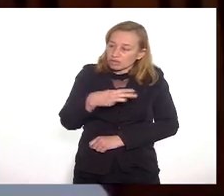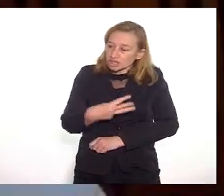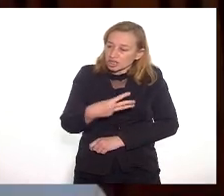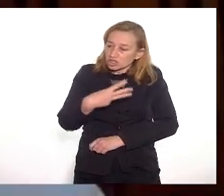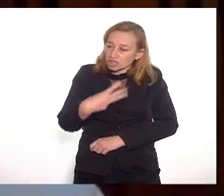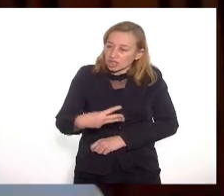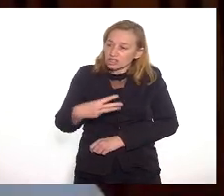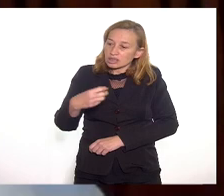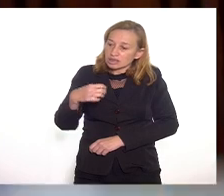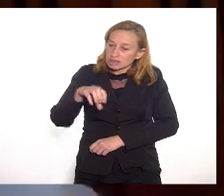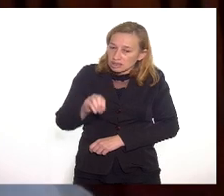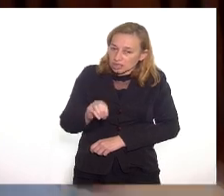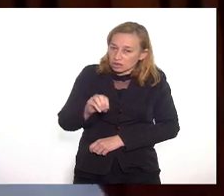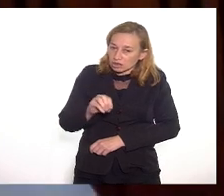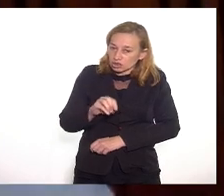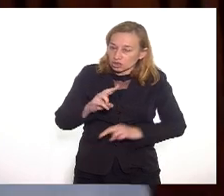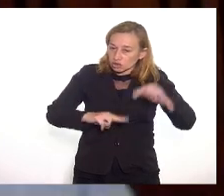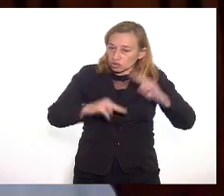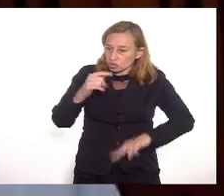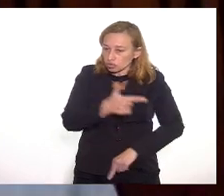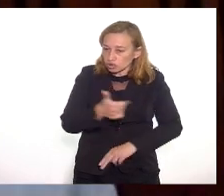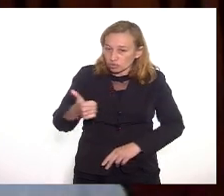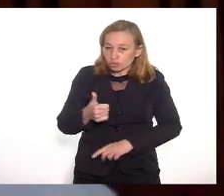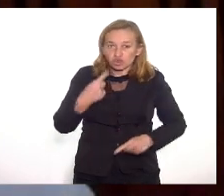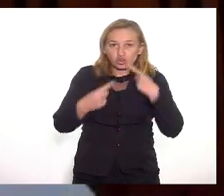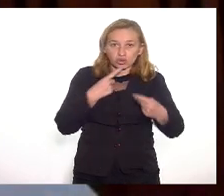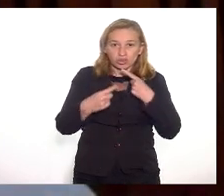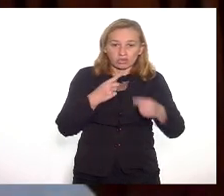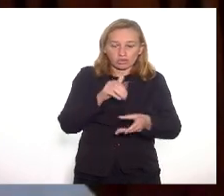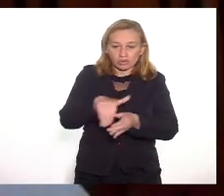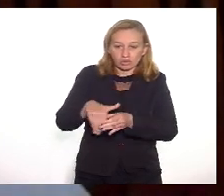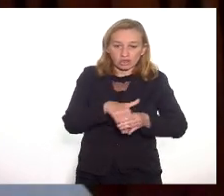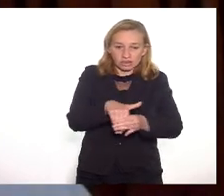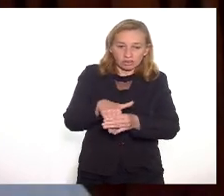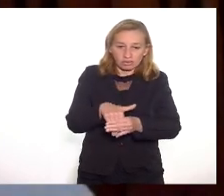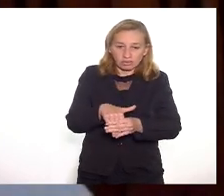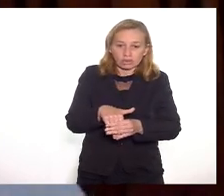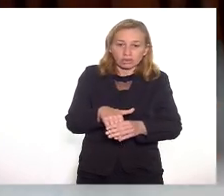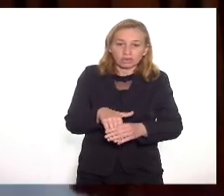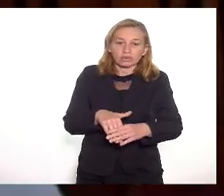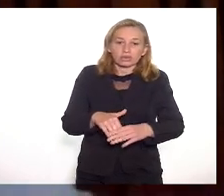9330 de junho de 21. Em discussão, em votação,